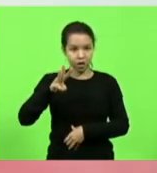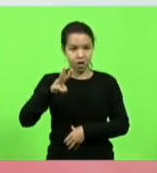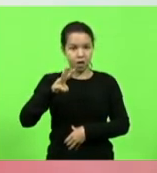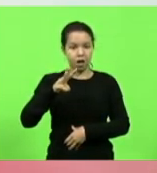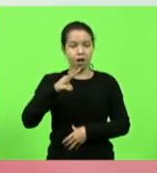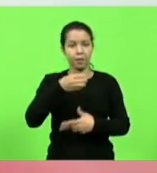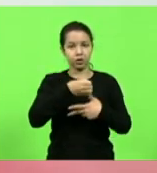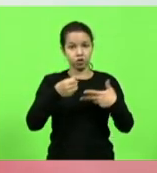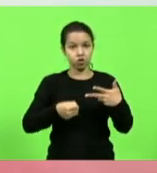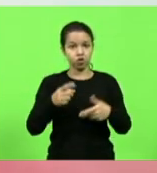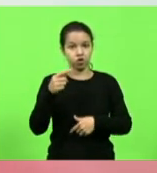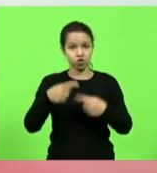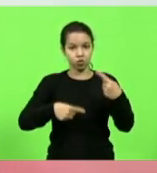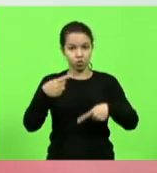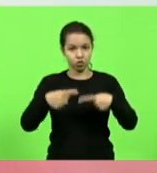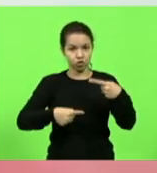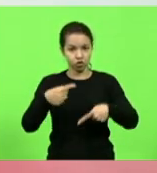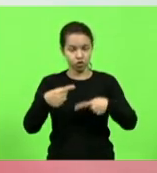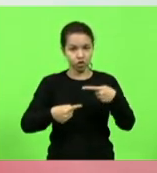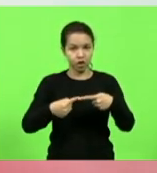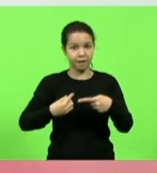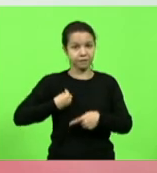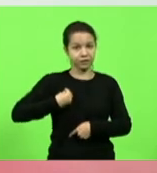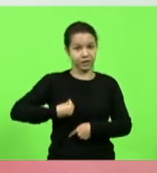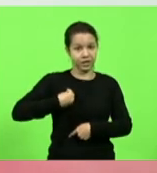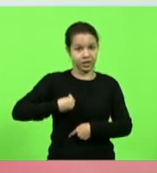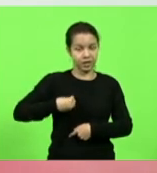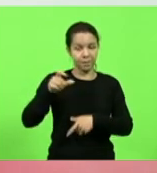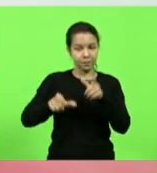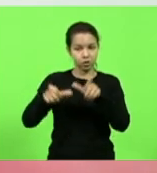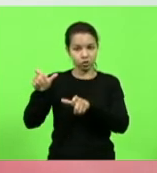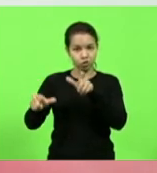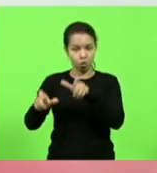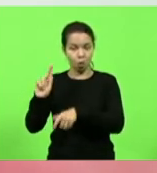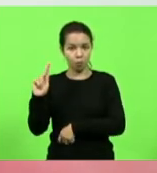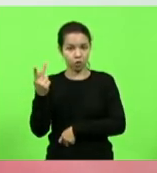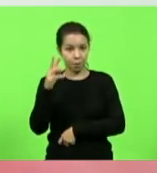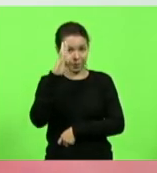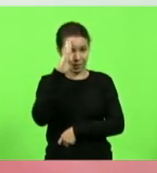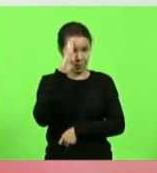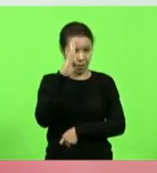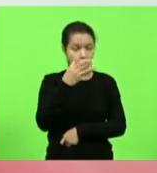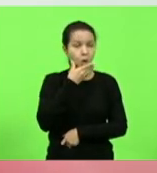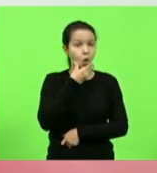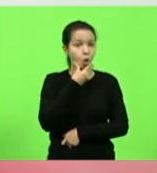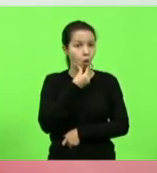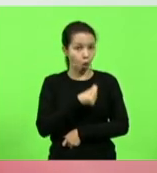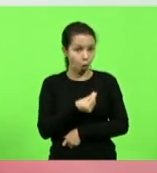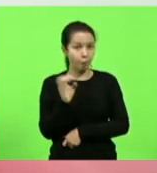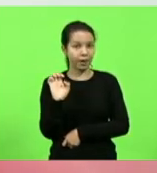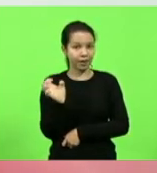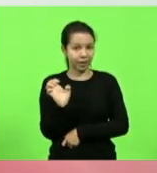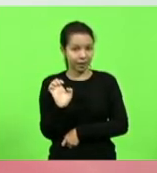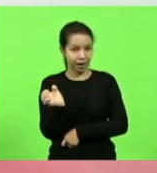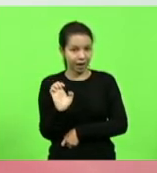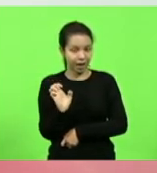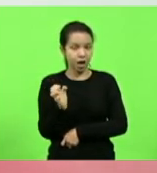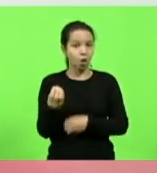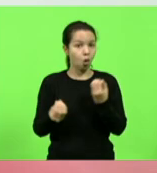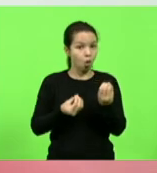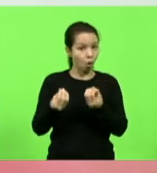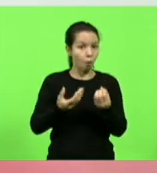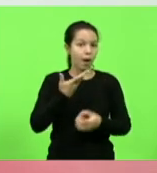homossexuais, principalmente homens gays, durante a infância e a adolescência,